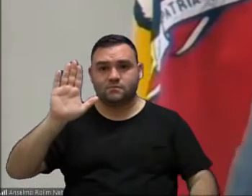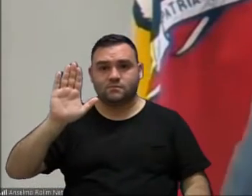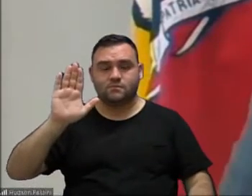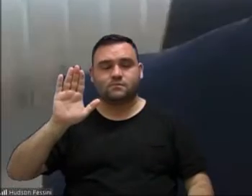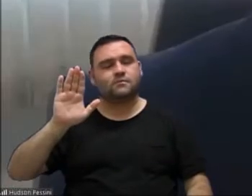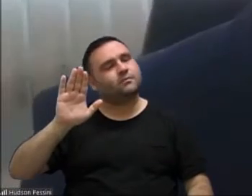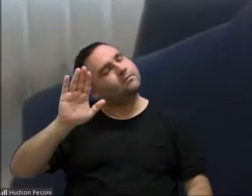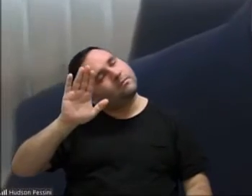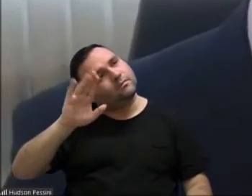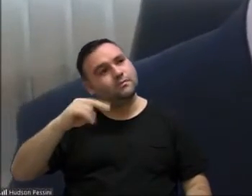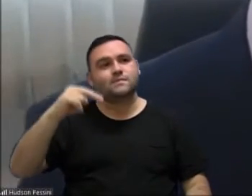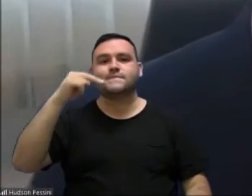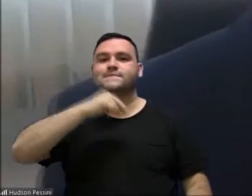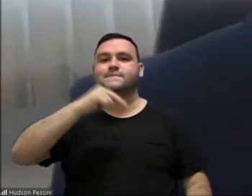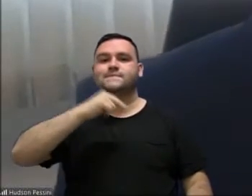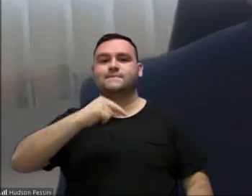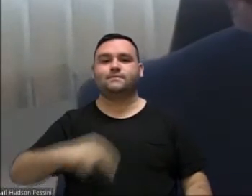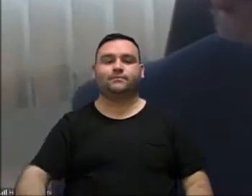vereador